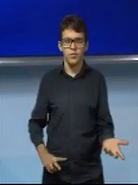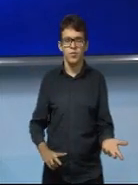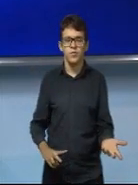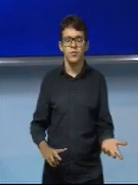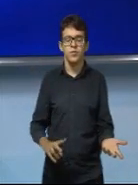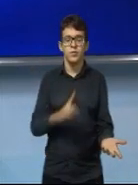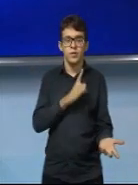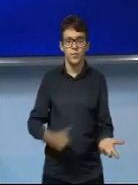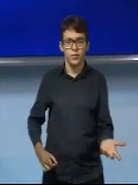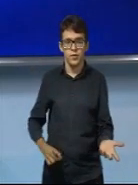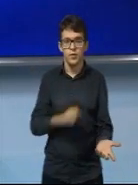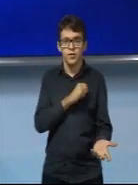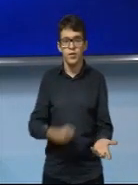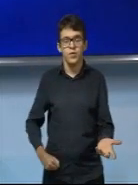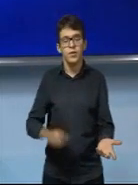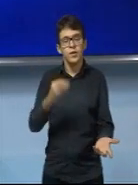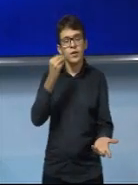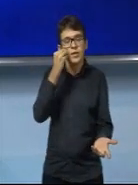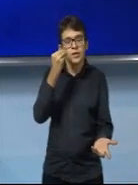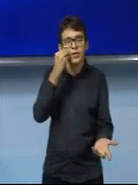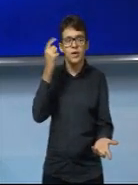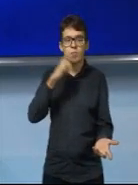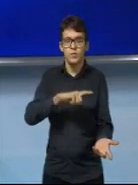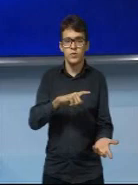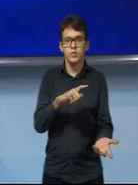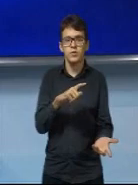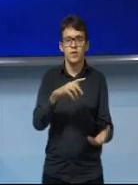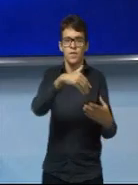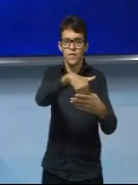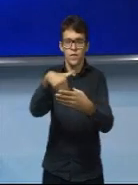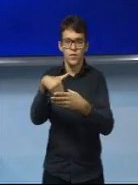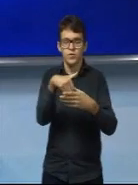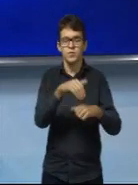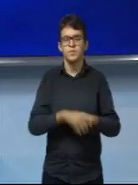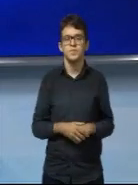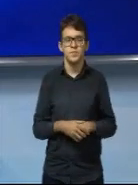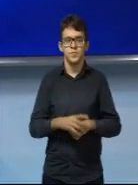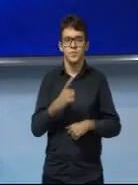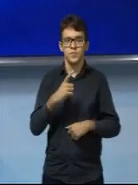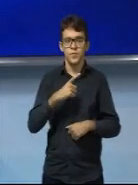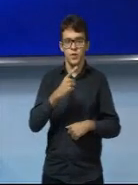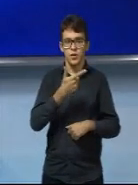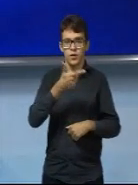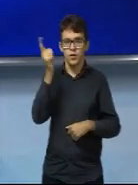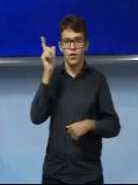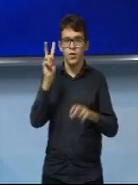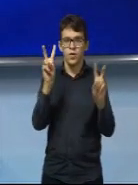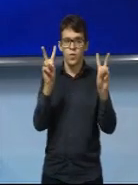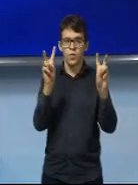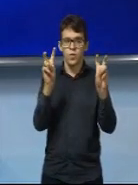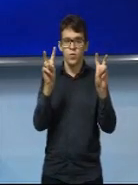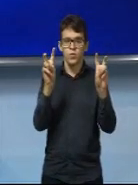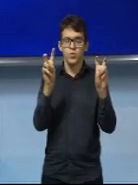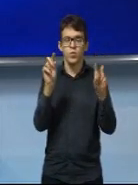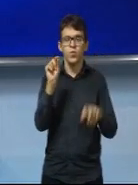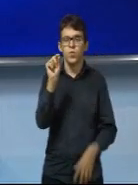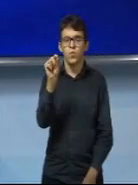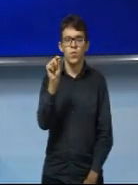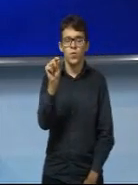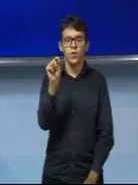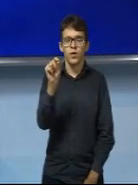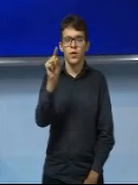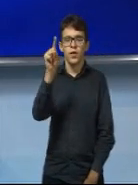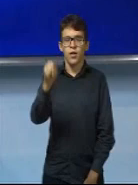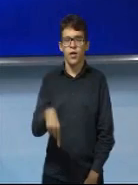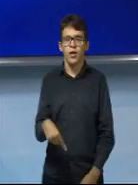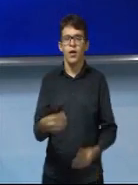necessários para sua aprovação. Um outro assunto que também tomou conta da pauta desde a última semana foi a questão